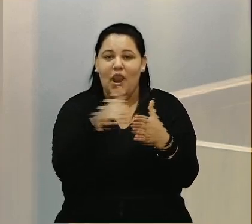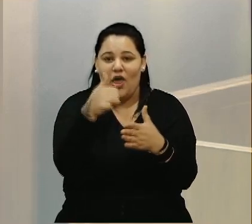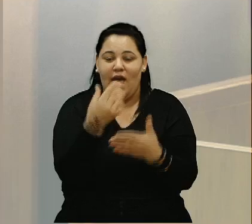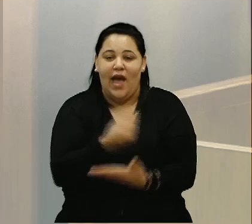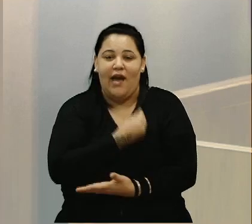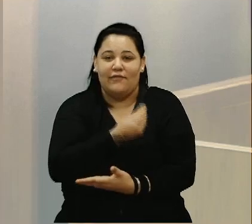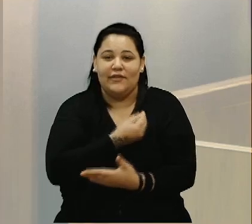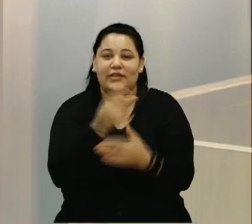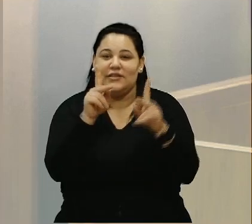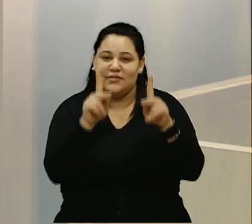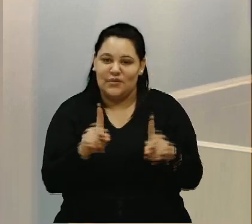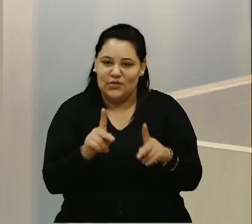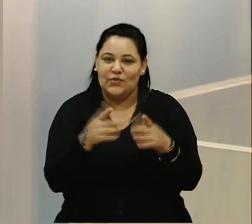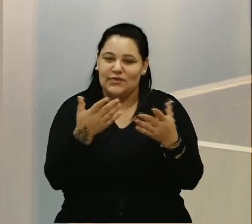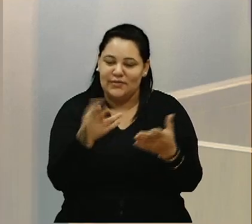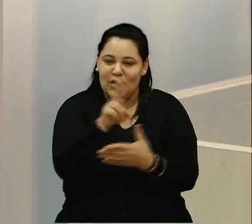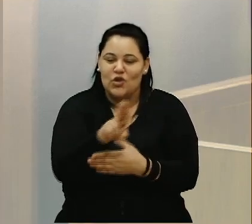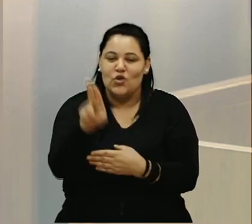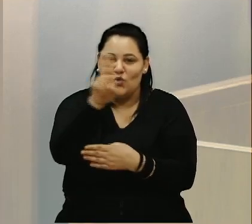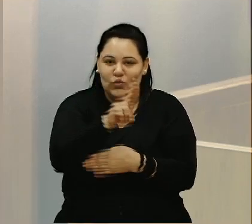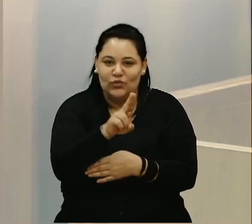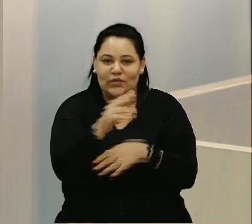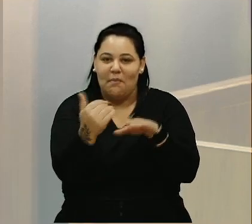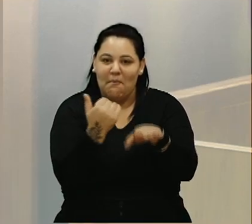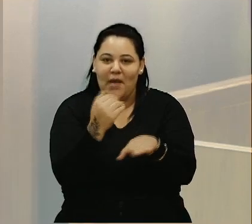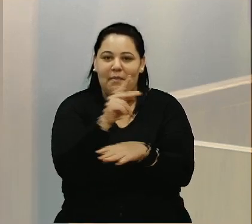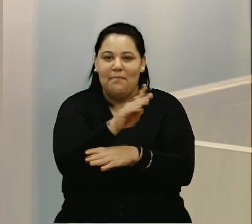vida dessas pessoas que usam a